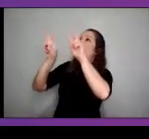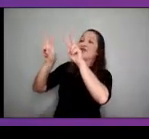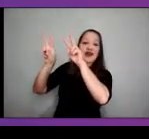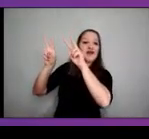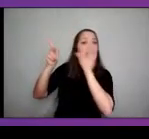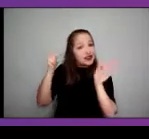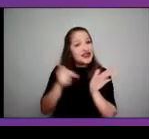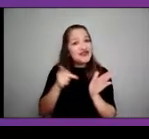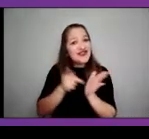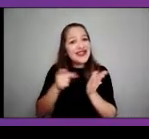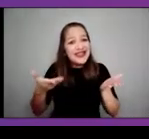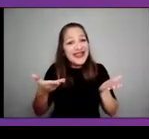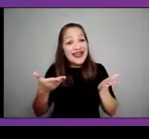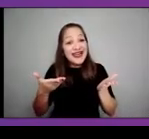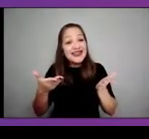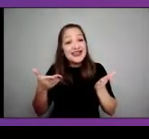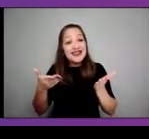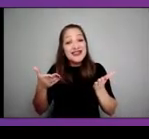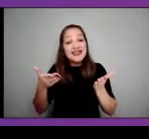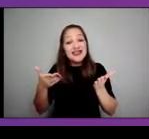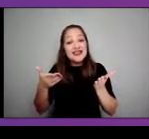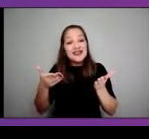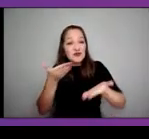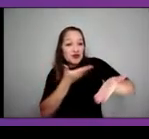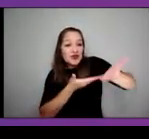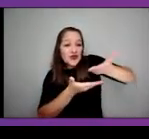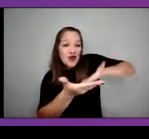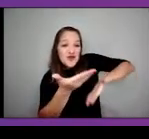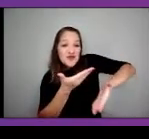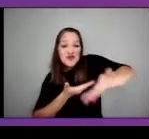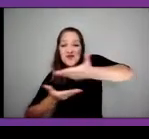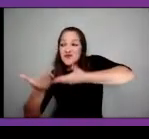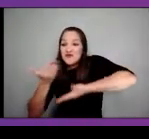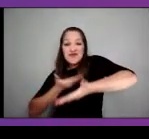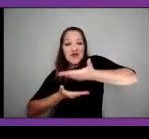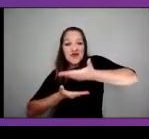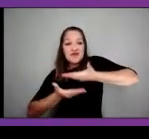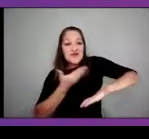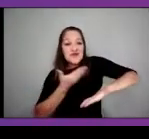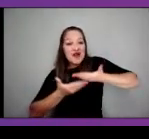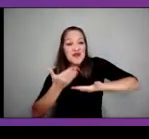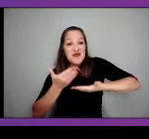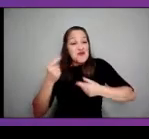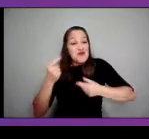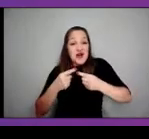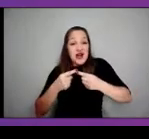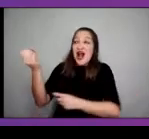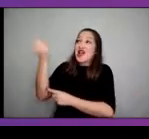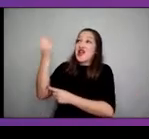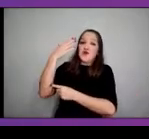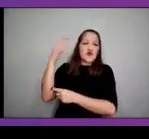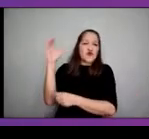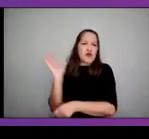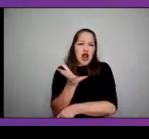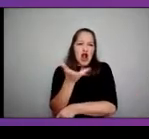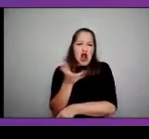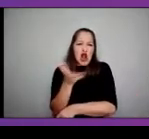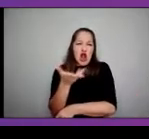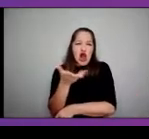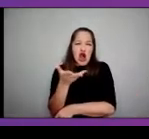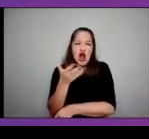real é então eu tô recebendo a gente tá se trocando essa essa isso através da Luz numa velocidade absurda de